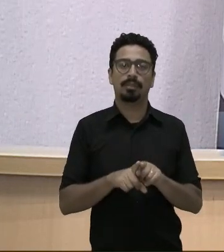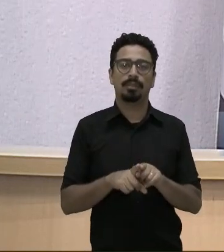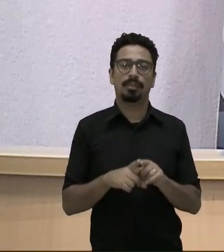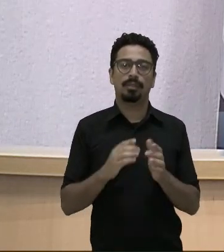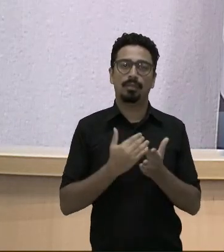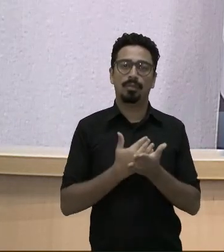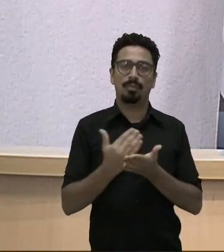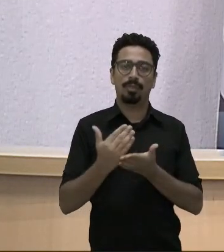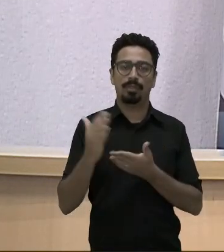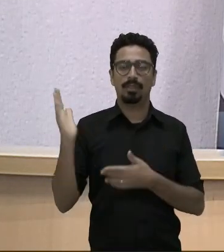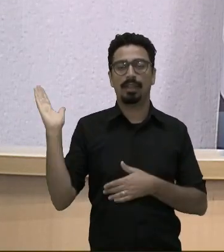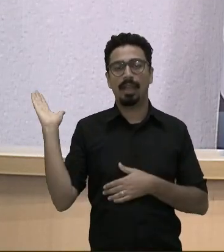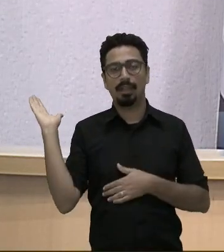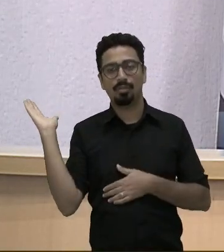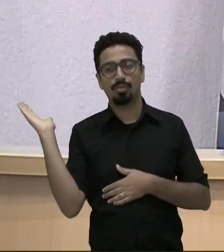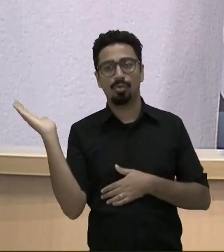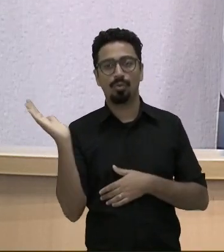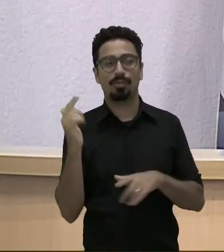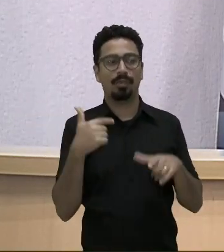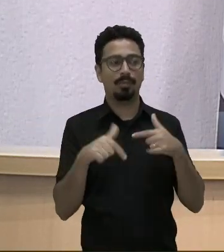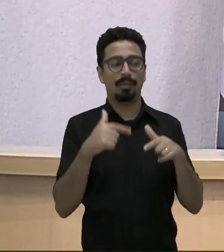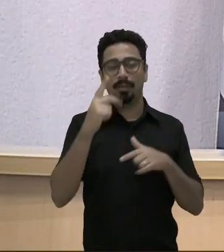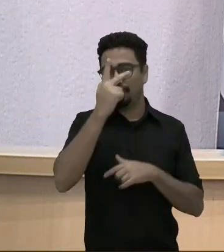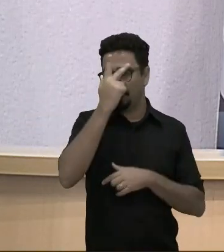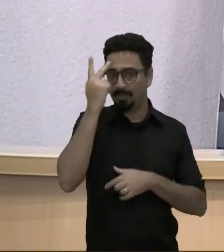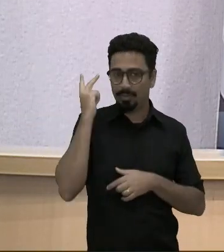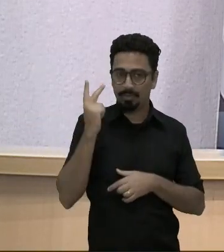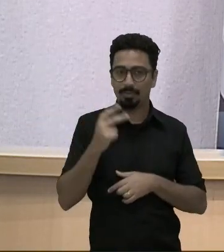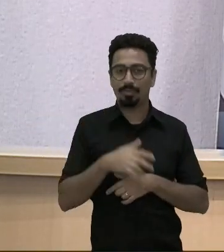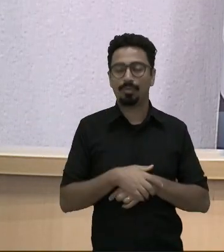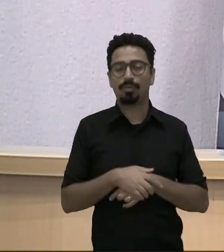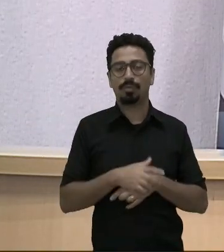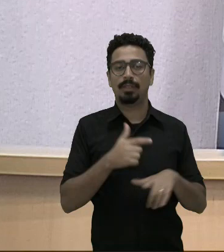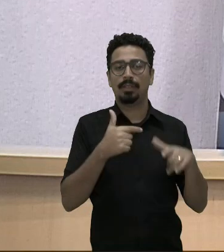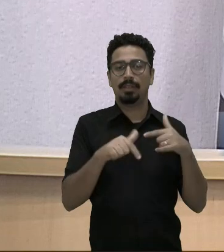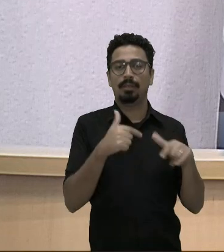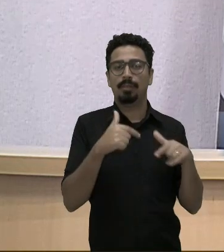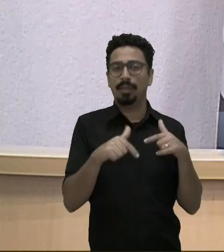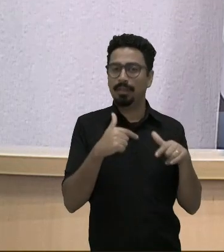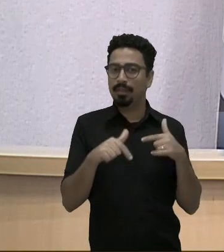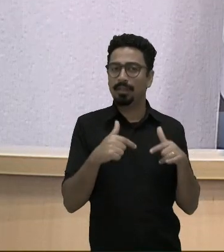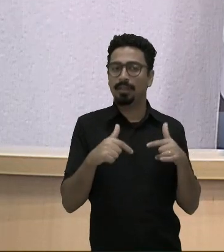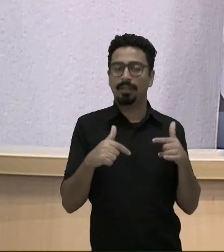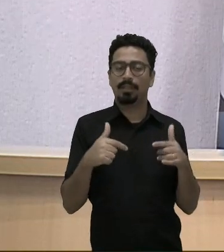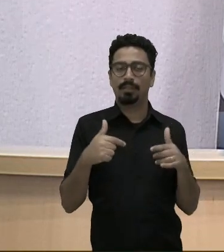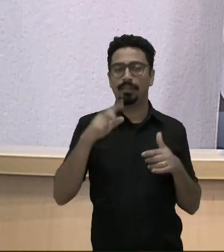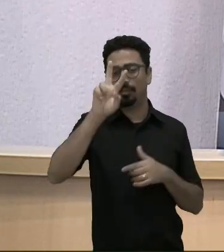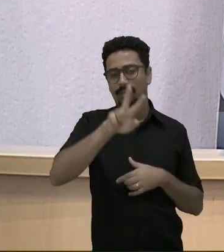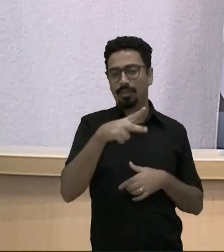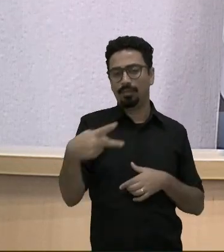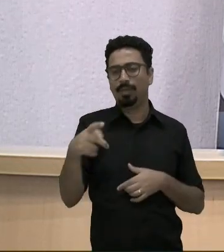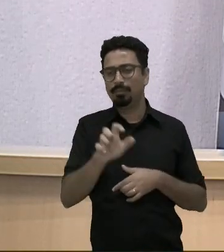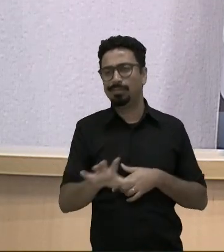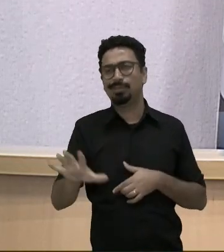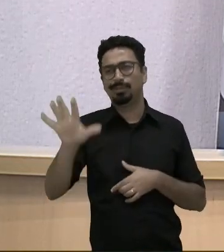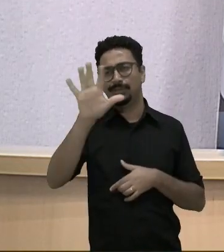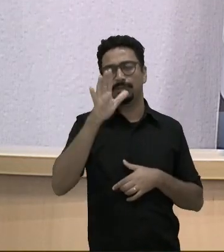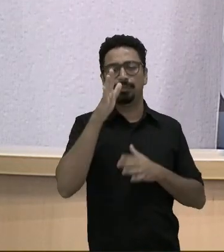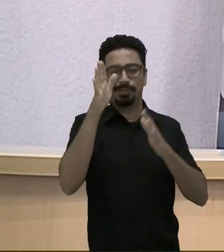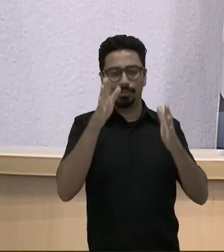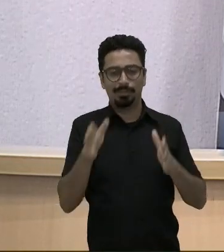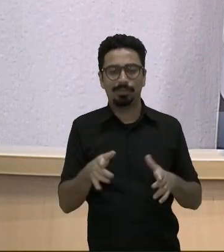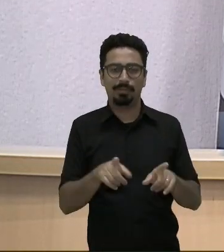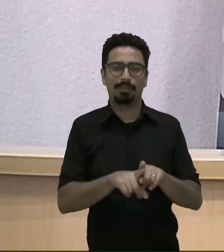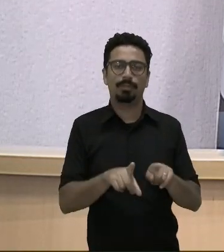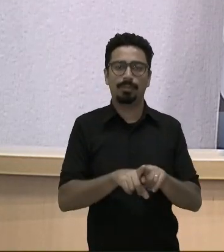como garçom, entendeu? É uma pessoa assim que já presta serviço para todas as cidades do Vale do Paraíba. Quero agradecer